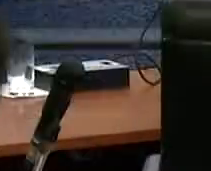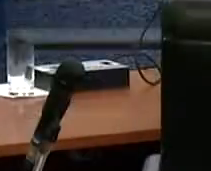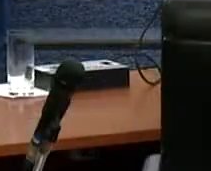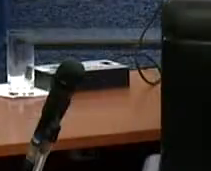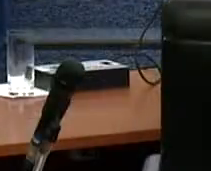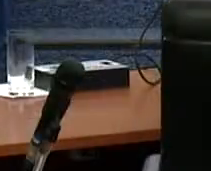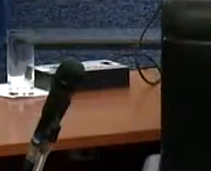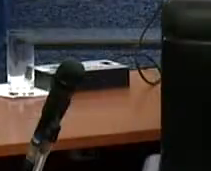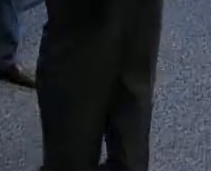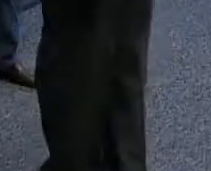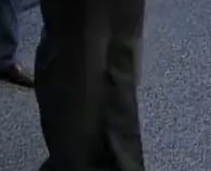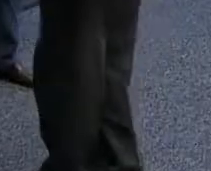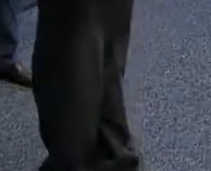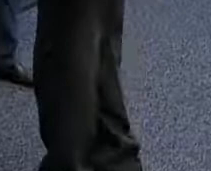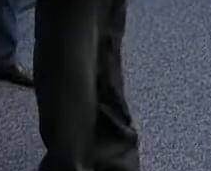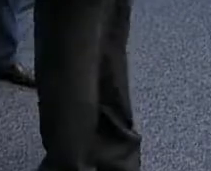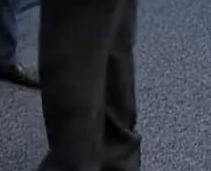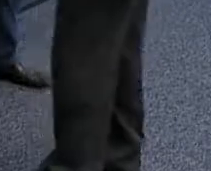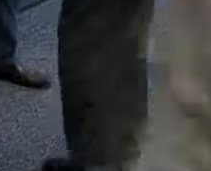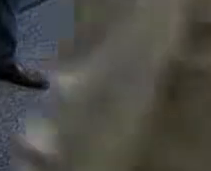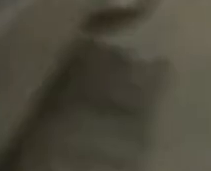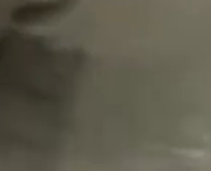Regis.